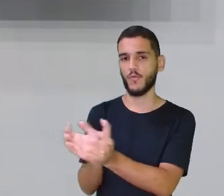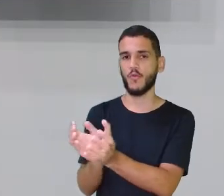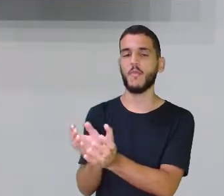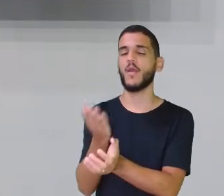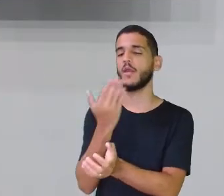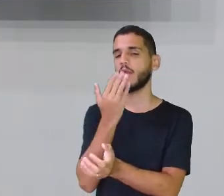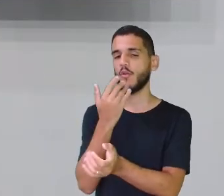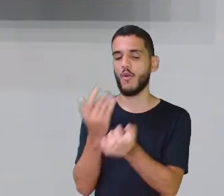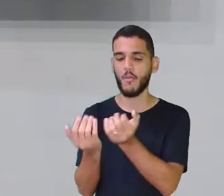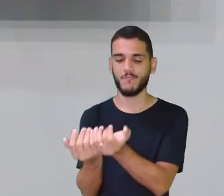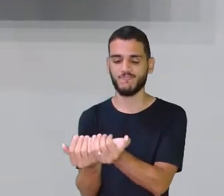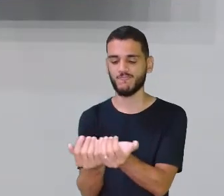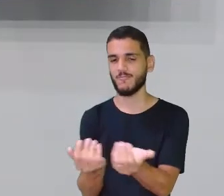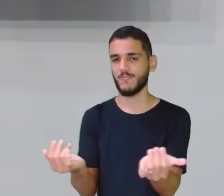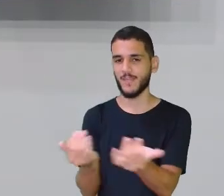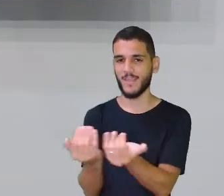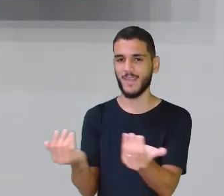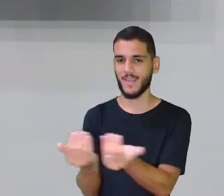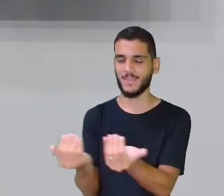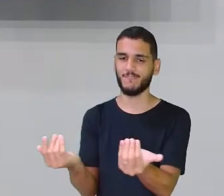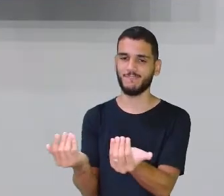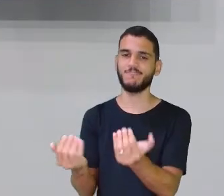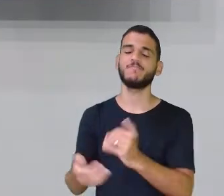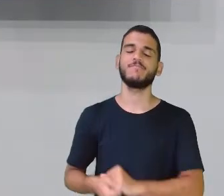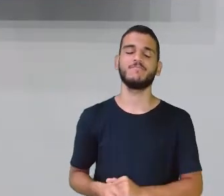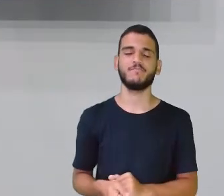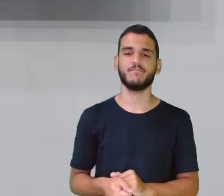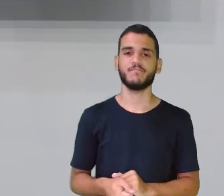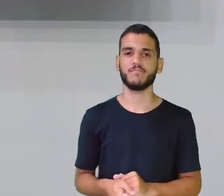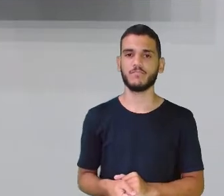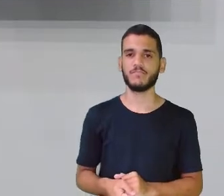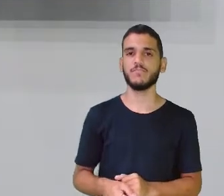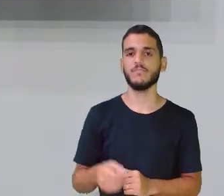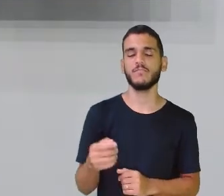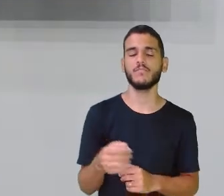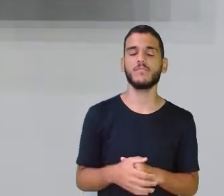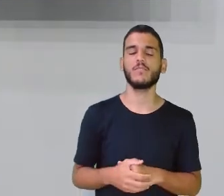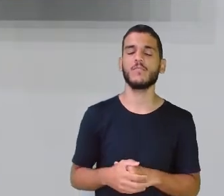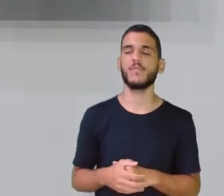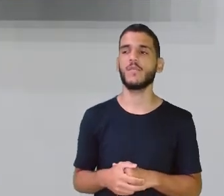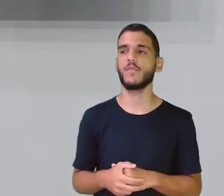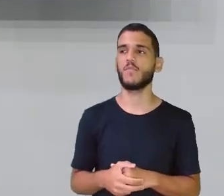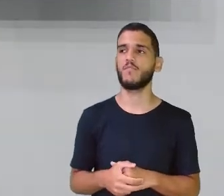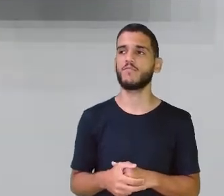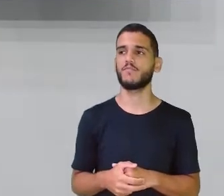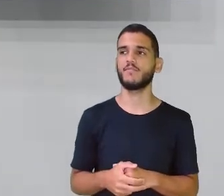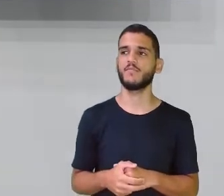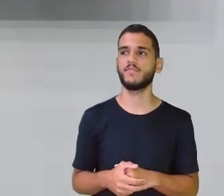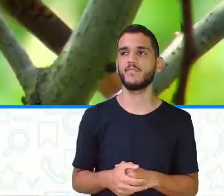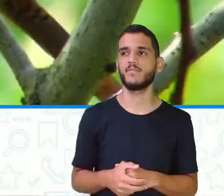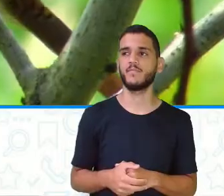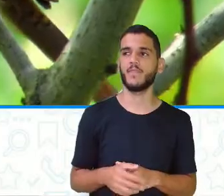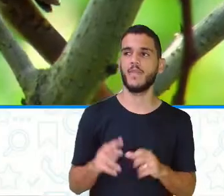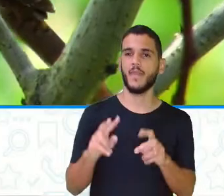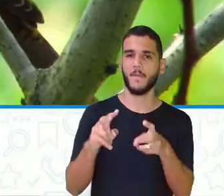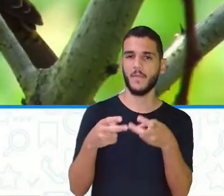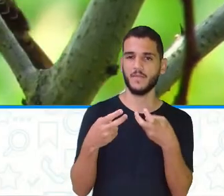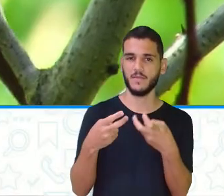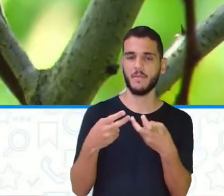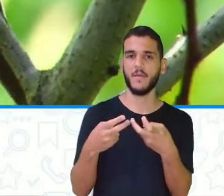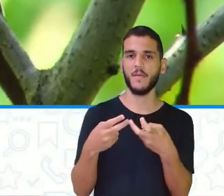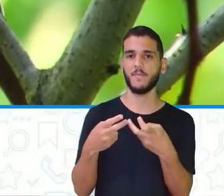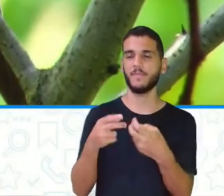carne, herbívoros são animais que comem plantas. Tenham isso em mente, tá certo? E olha, o passarinho aqui, ele está